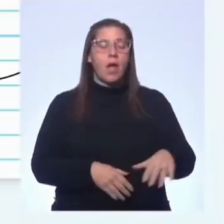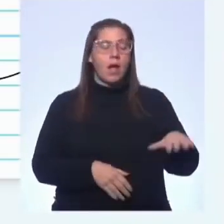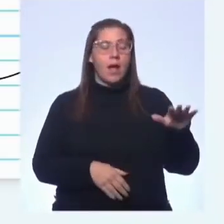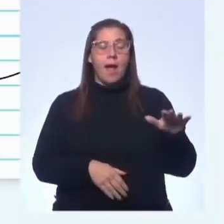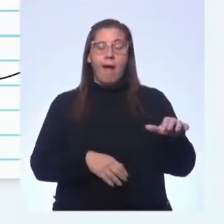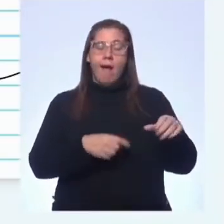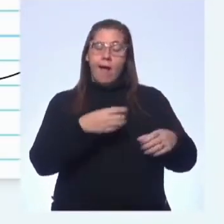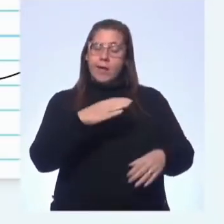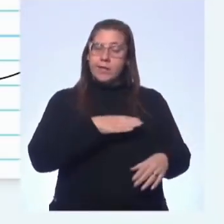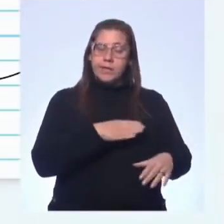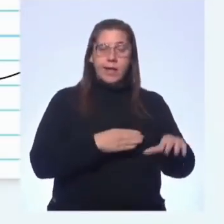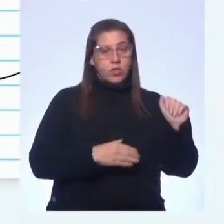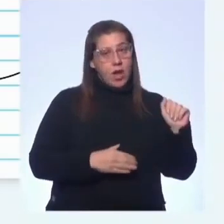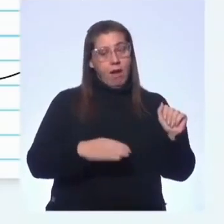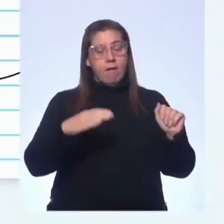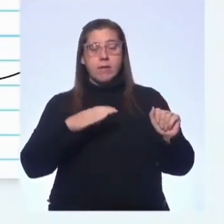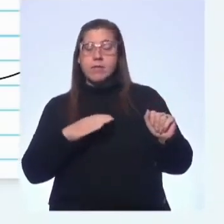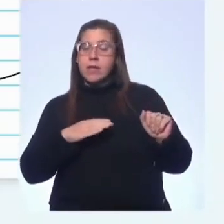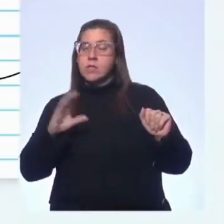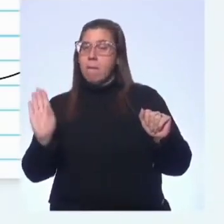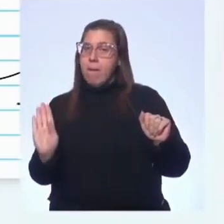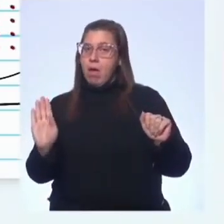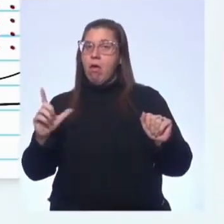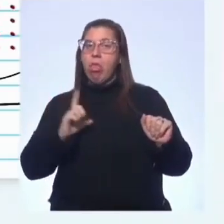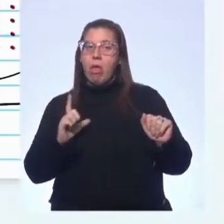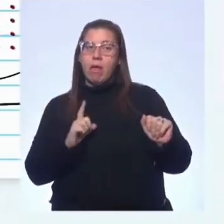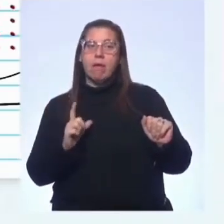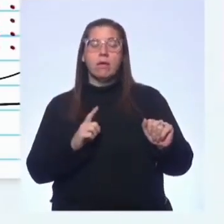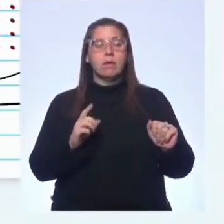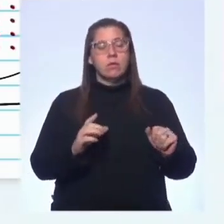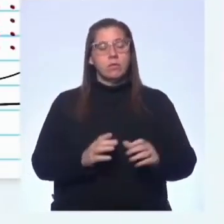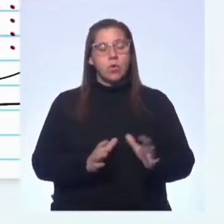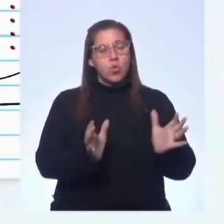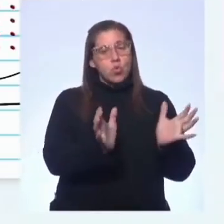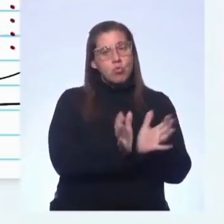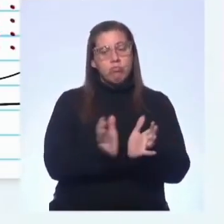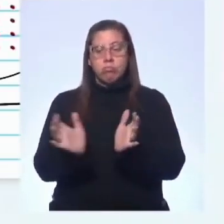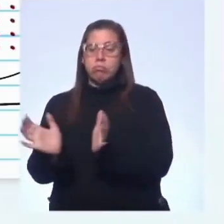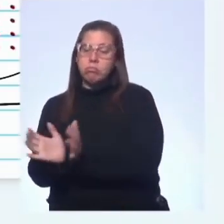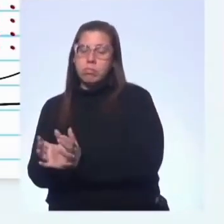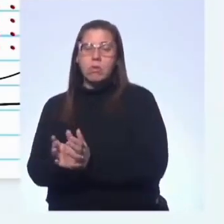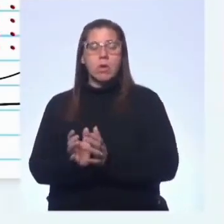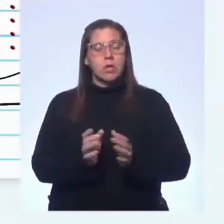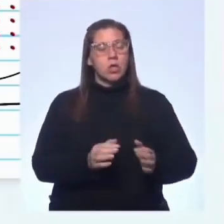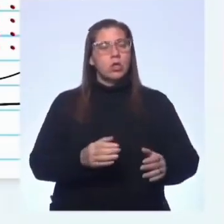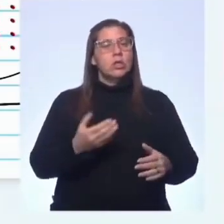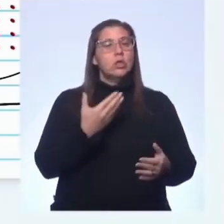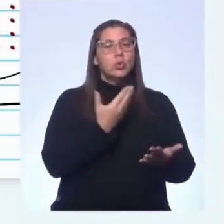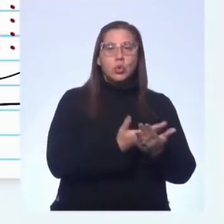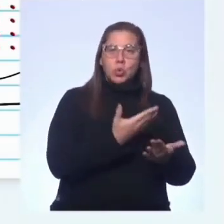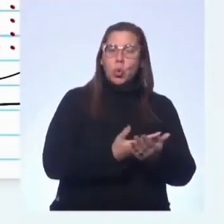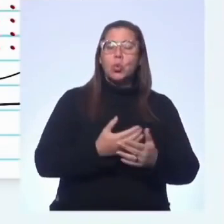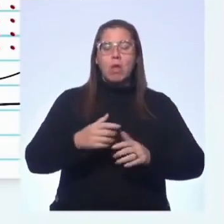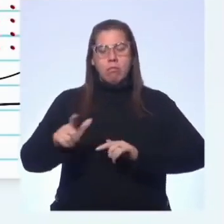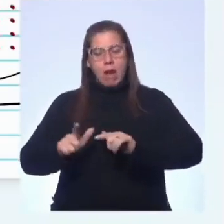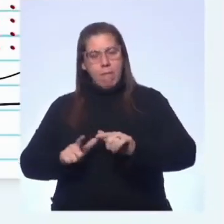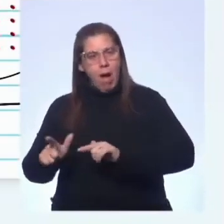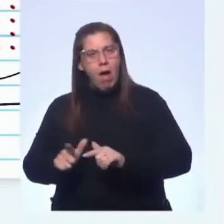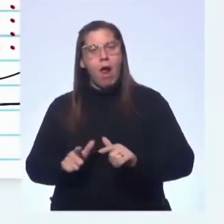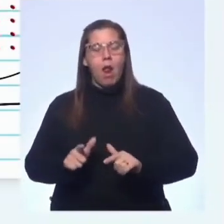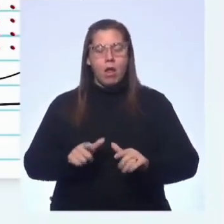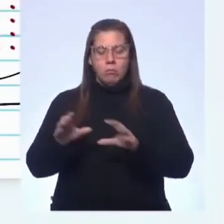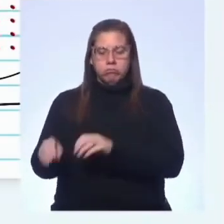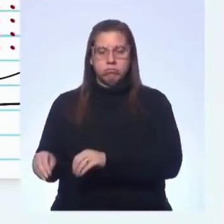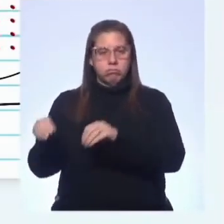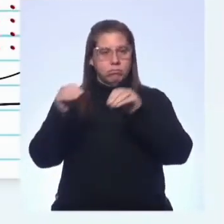e uma cidade B. Basicamente, existe entre a população total que estuda e ou trabalha de A uma alta porcentagem se